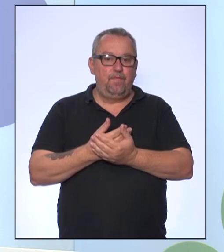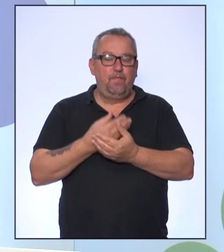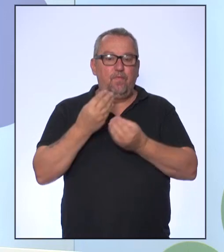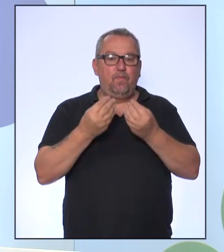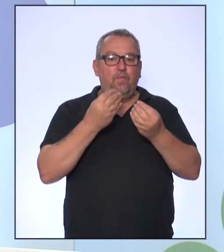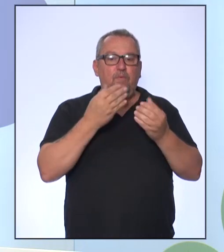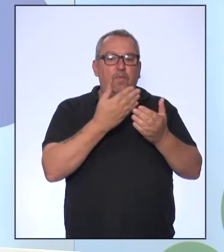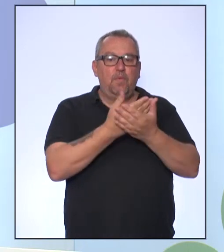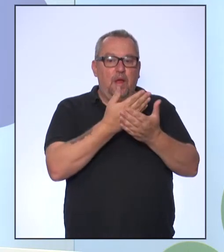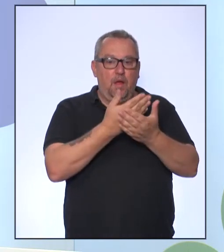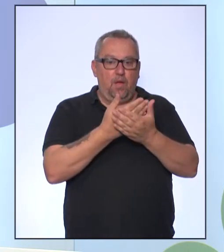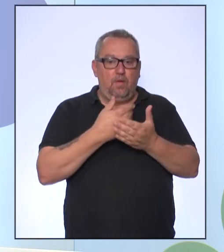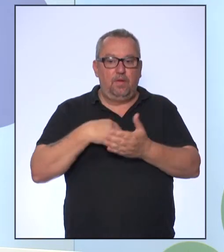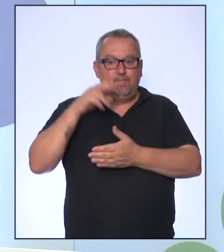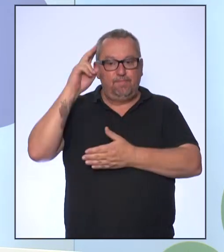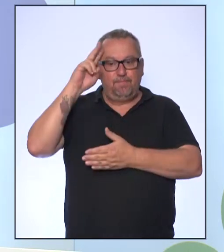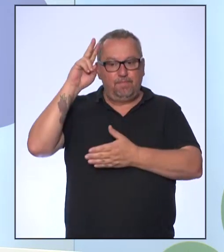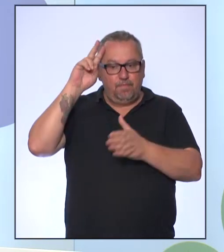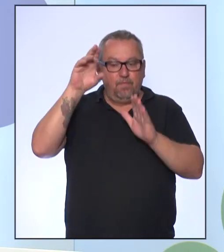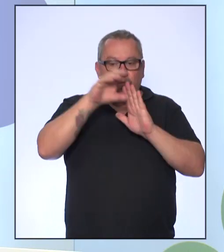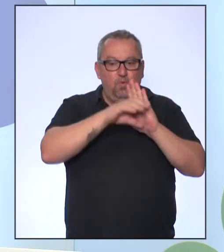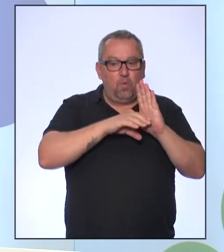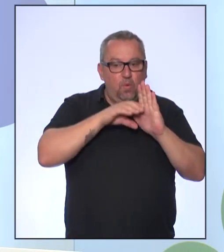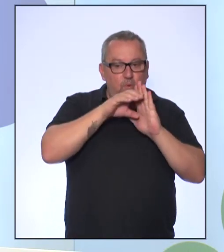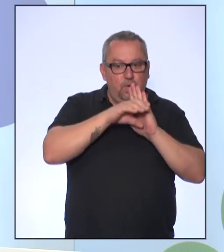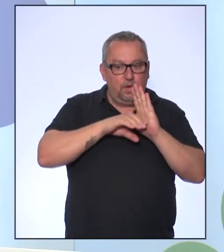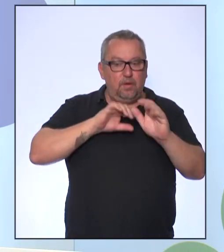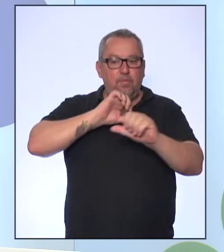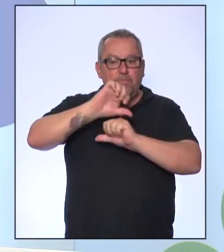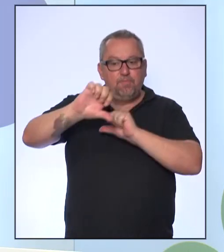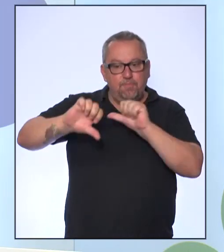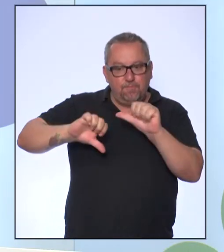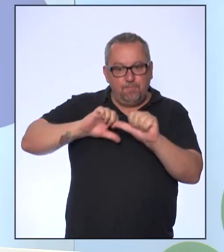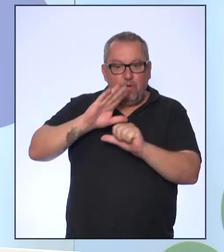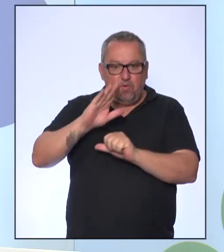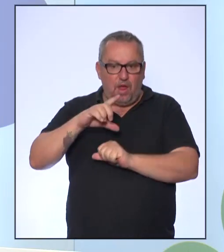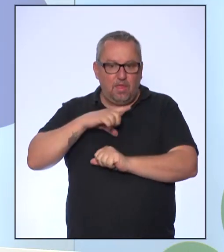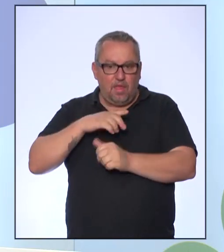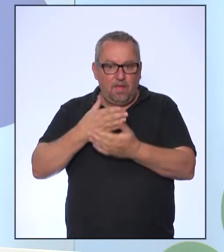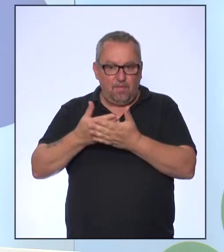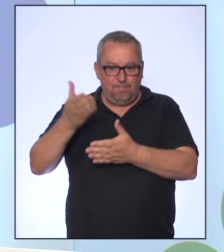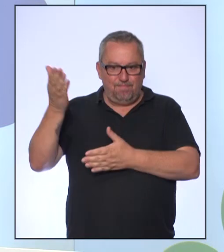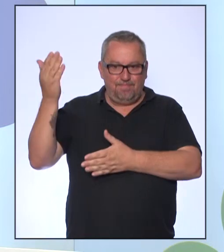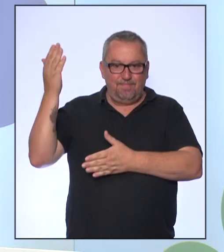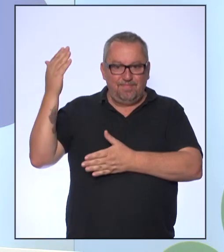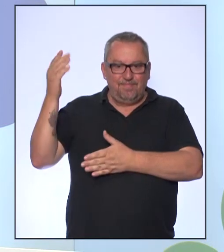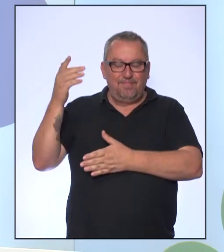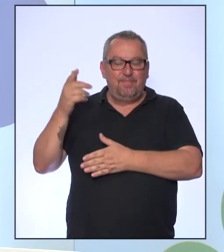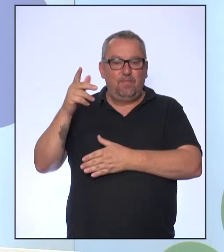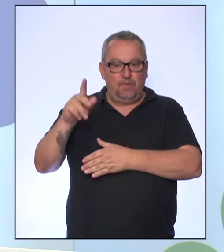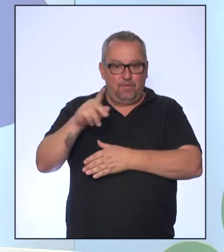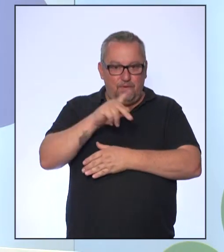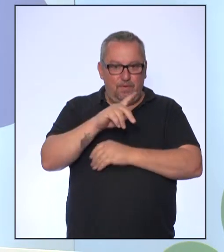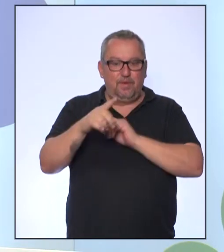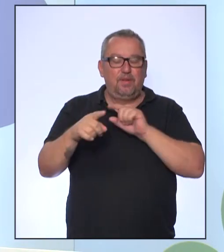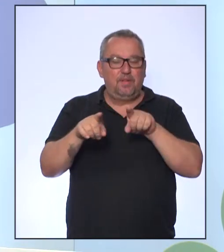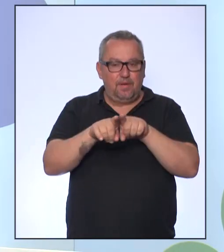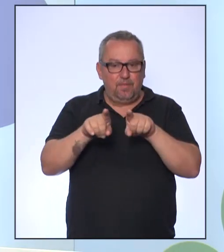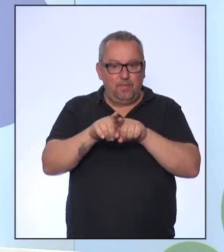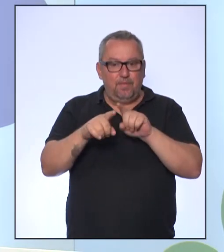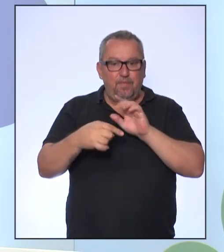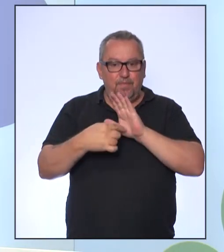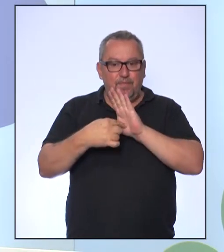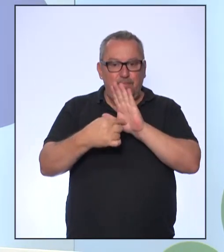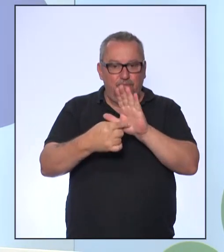que nós vamos retomar esse conceito de transformações que vocês já tiveram na aula passada, seus professores também